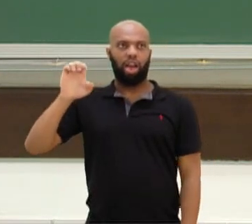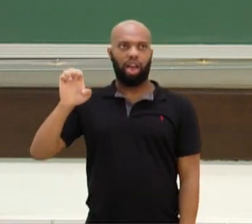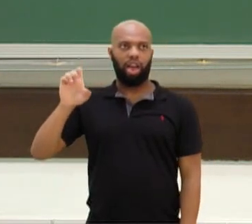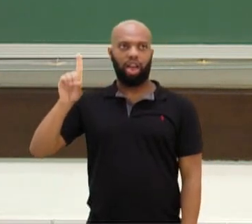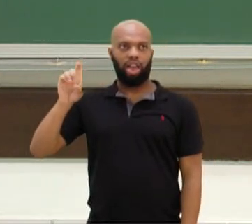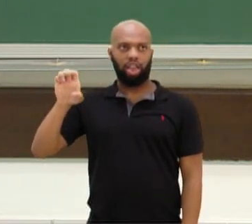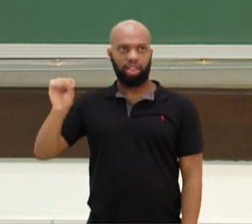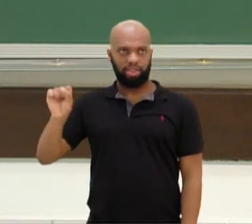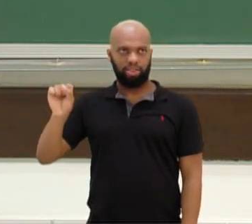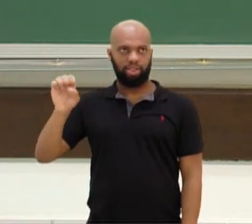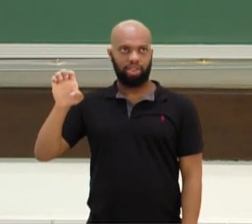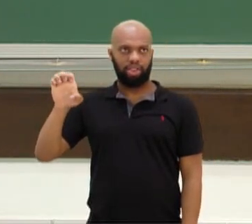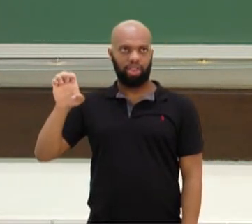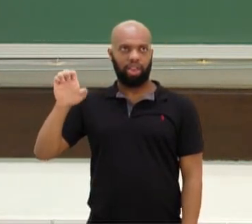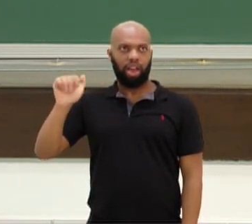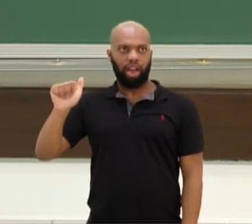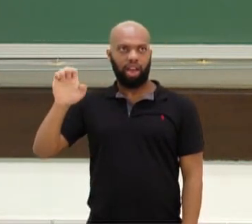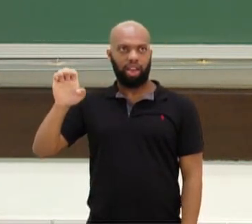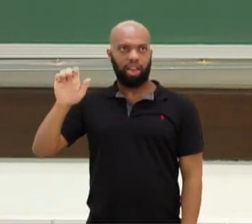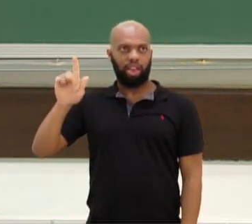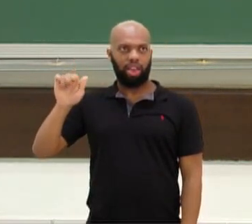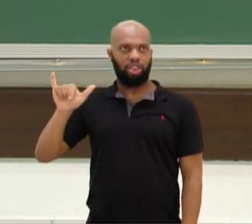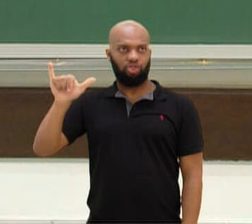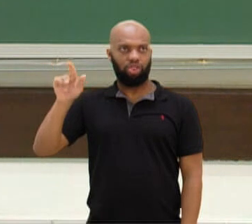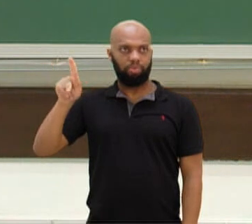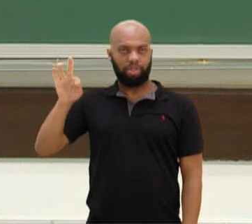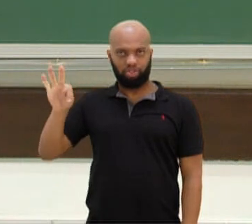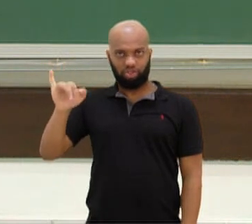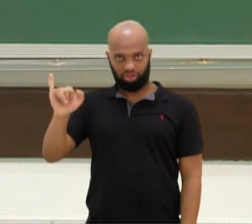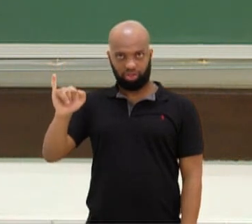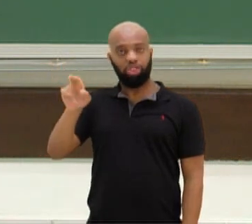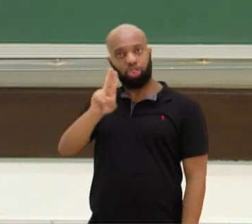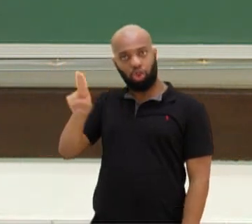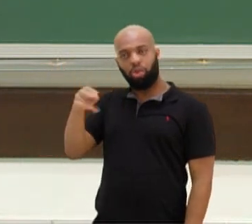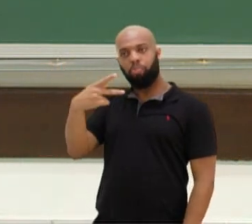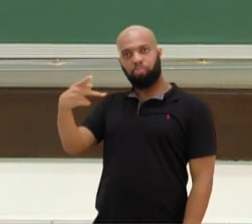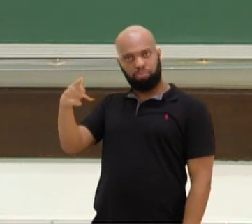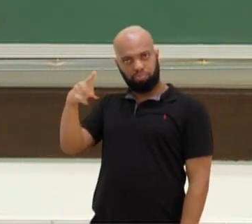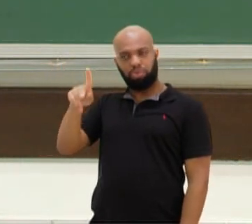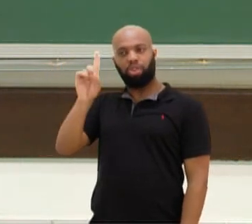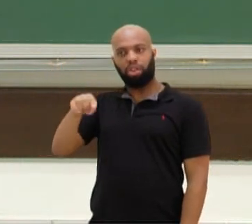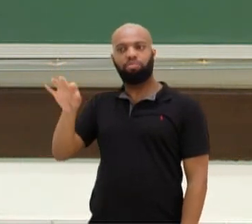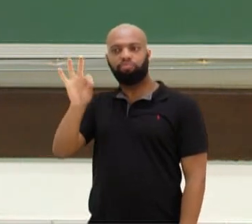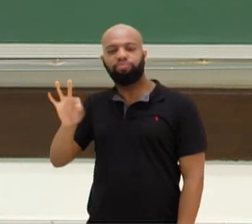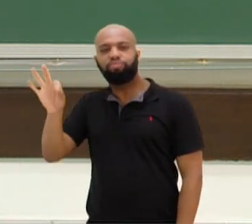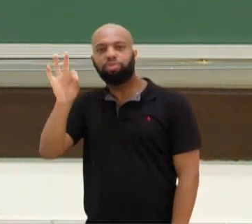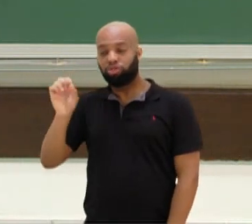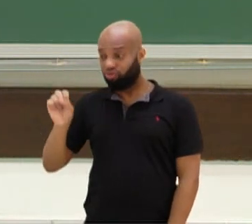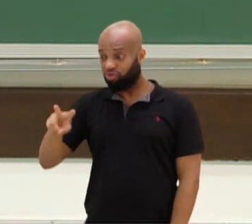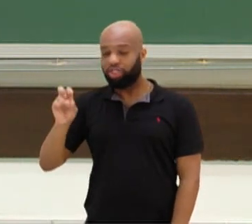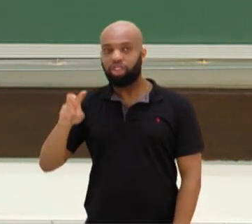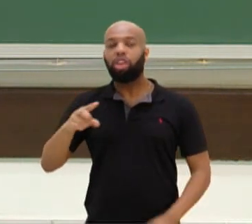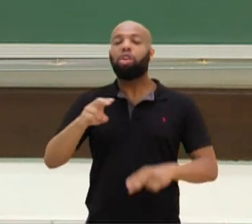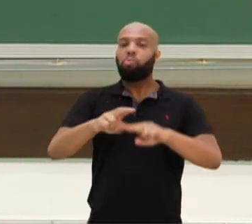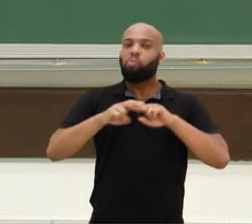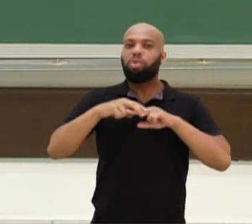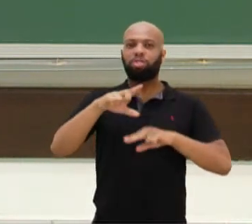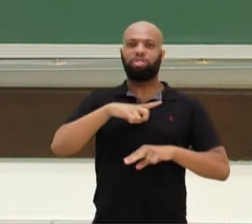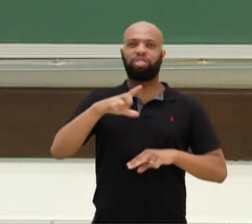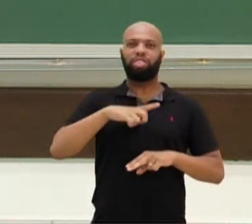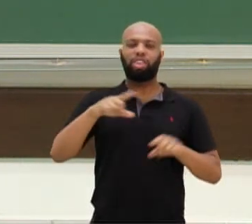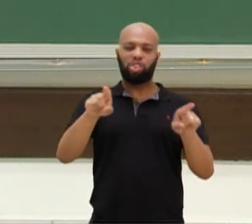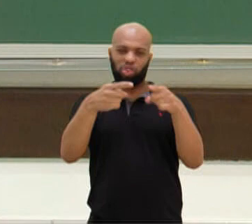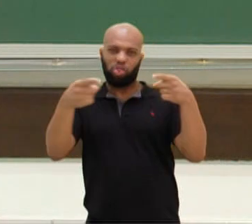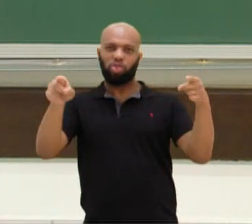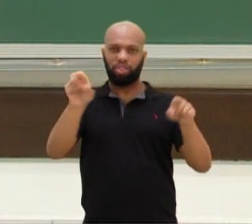febre amarela, porque é o mesmo vetor. Então, Aedes, o nome dele é Aedes aegypti, por isso que o nome da música é Odioso do Egito, porque é